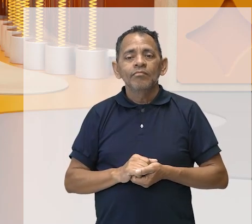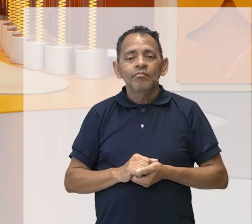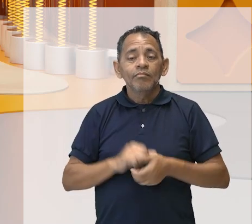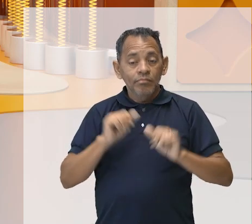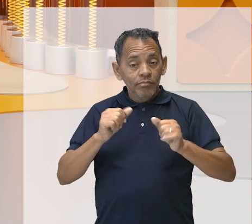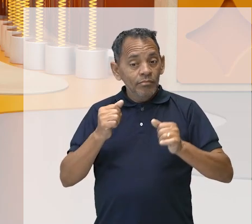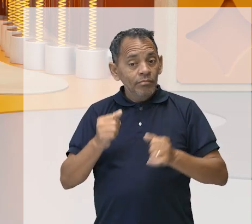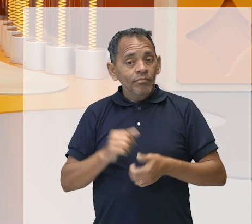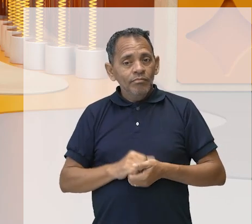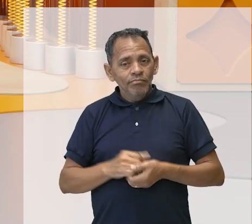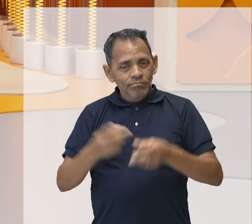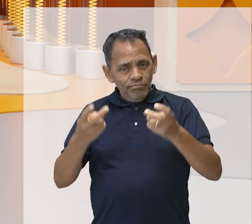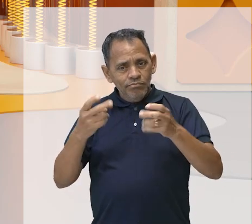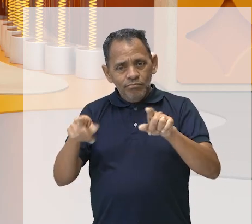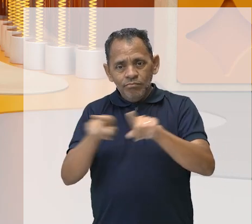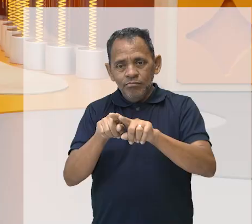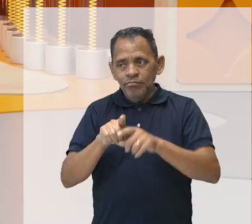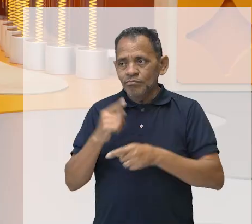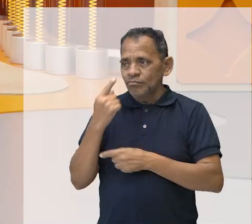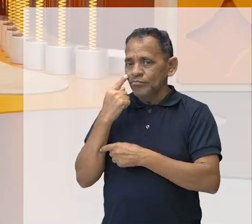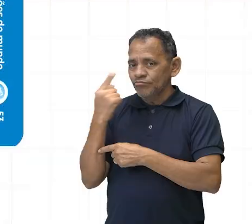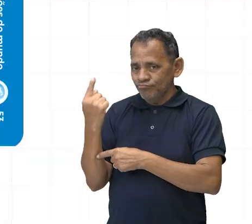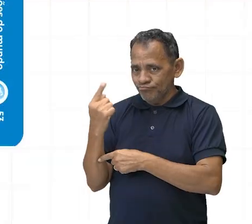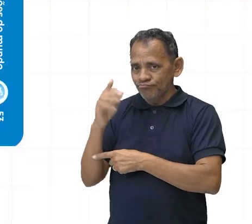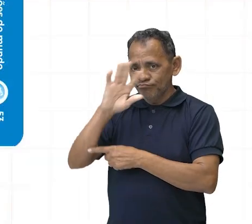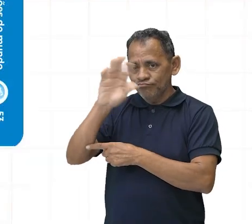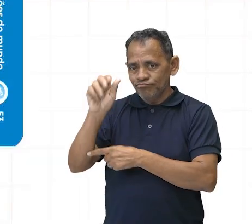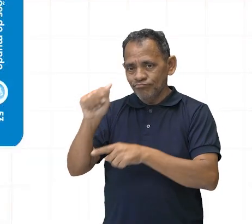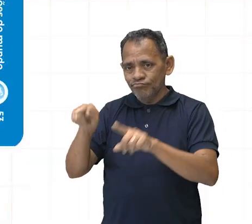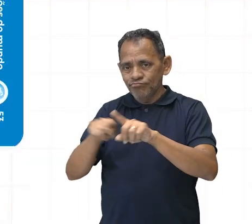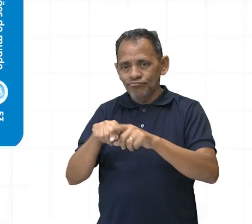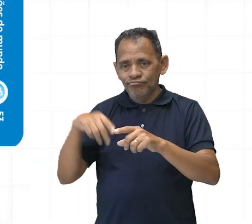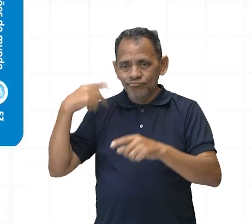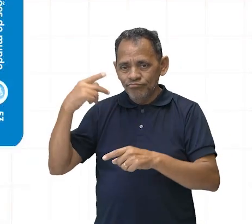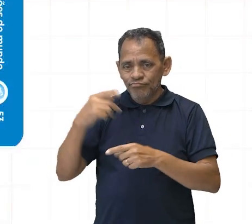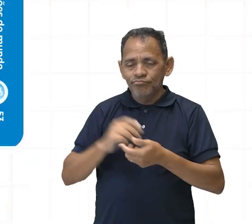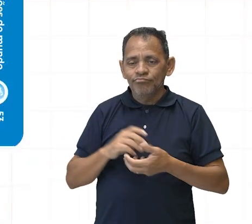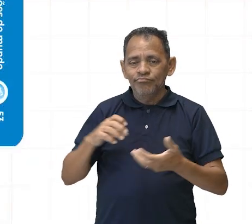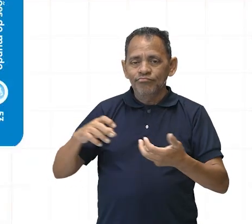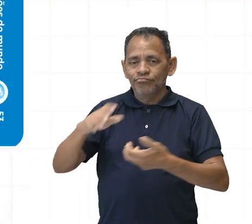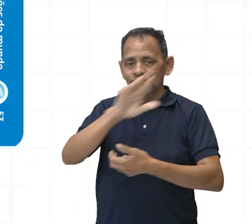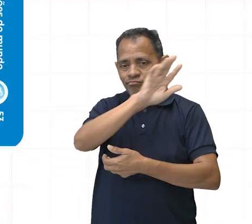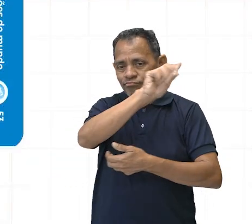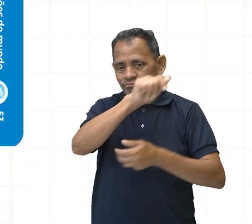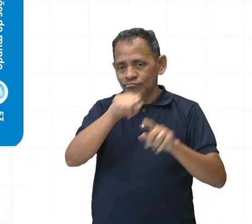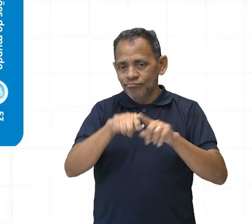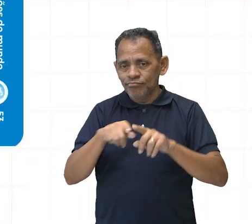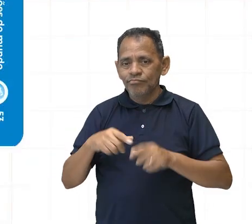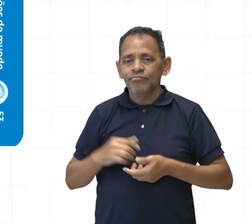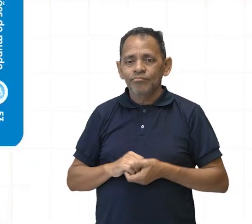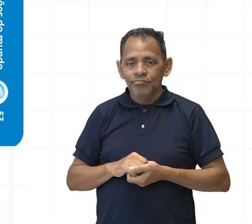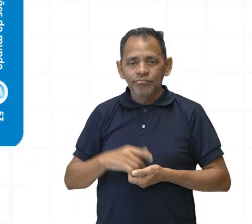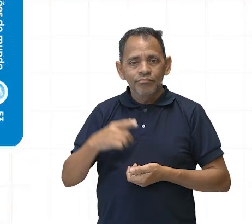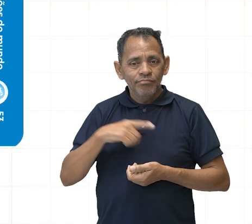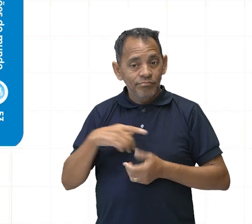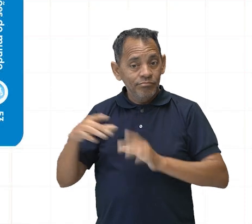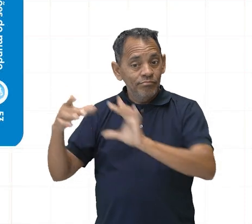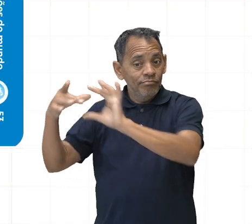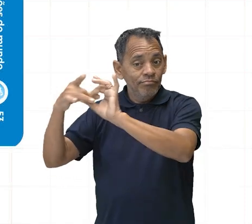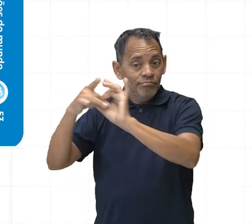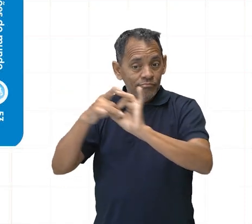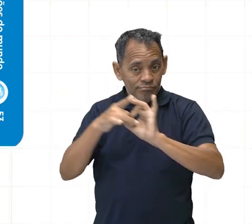né, através desse mapa político aí do continente asiático, né, que vai ter essa